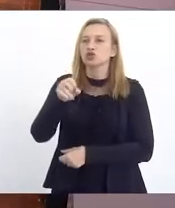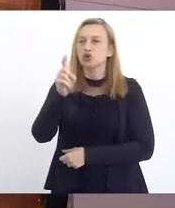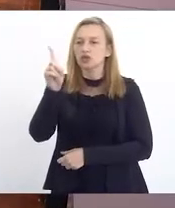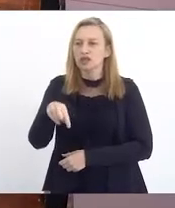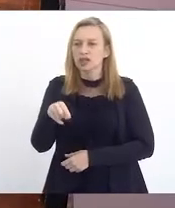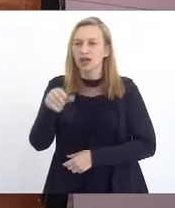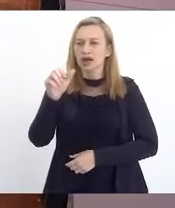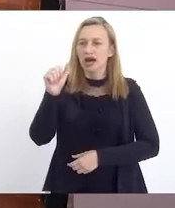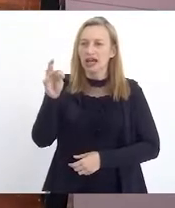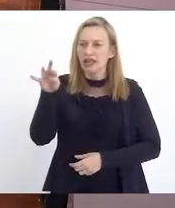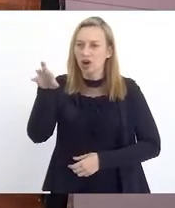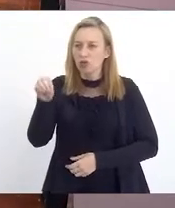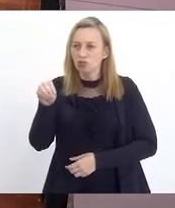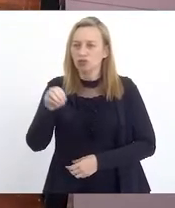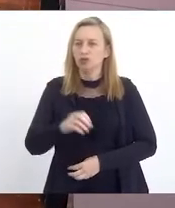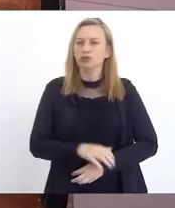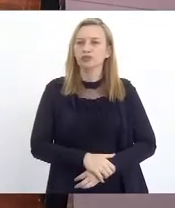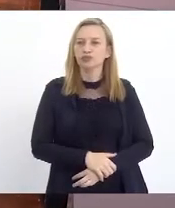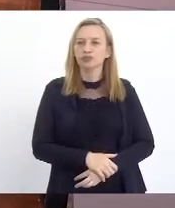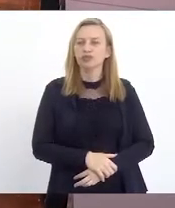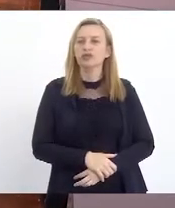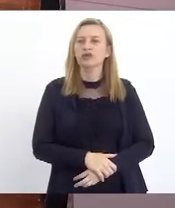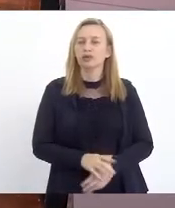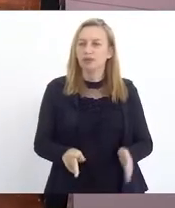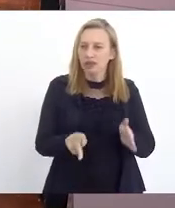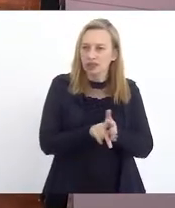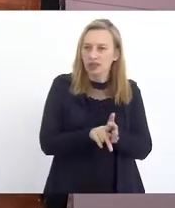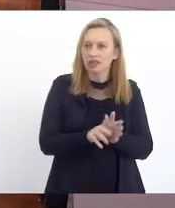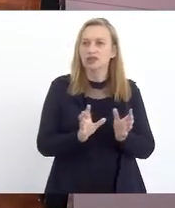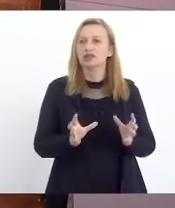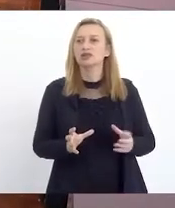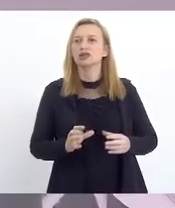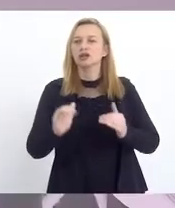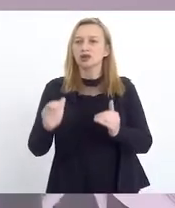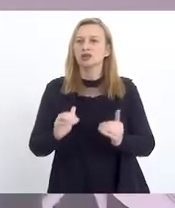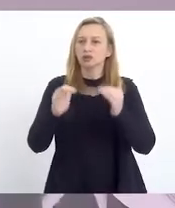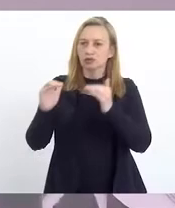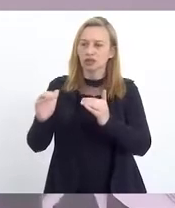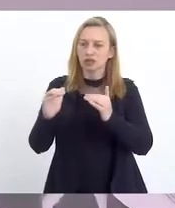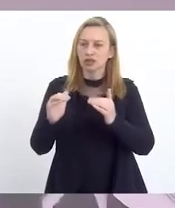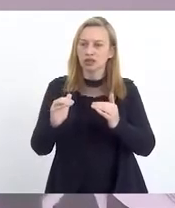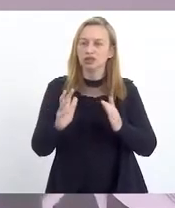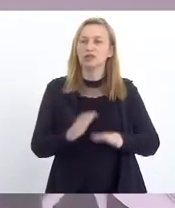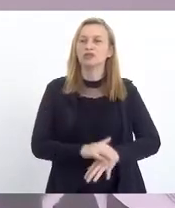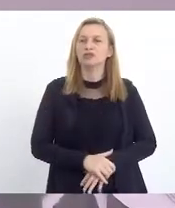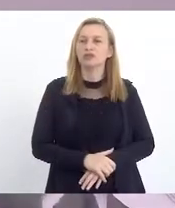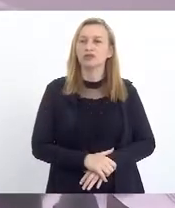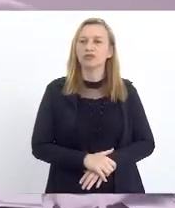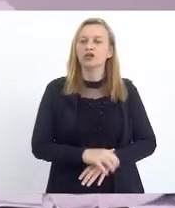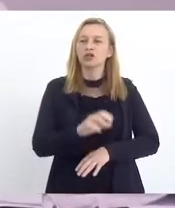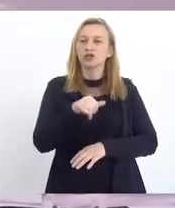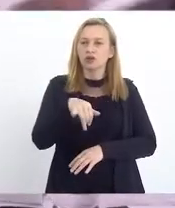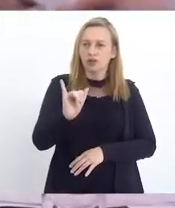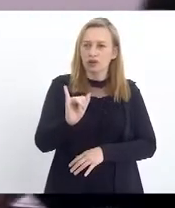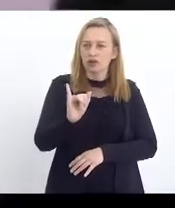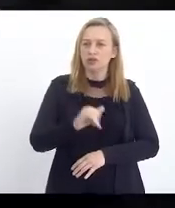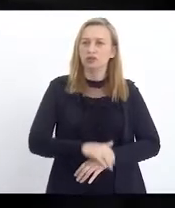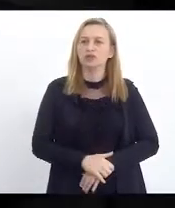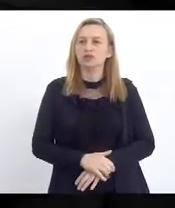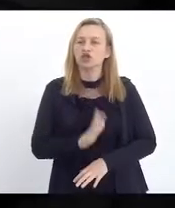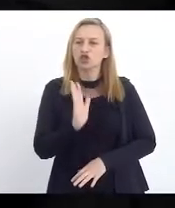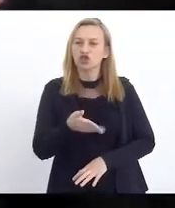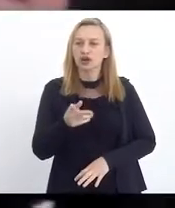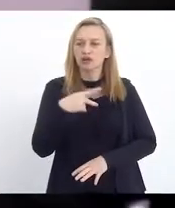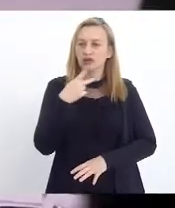Arnaldo dos Anjos, que também faz parte da Superintendência do Meio Ambiente de Nova Iguaçu. Eu já citei,